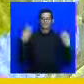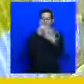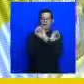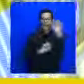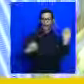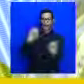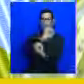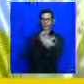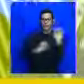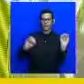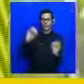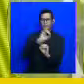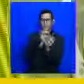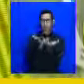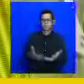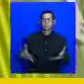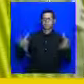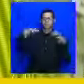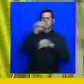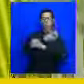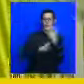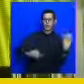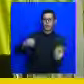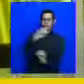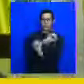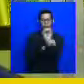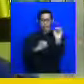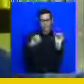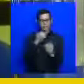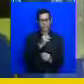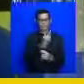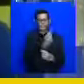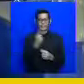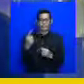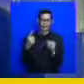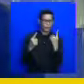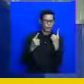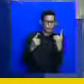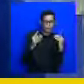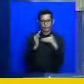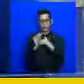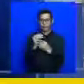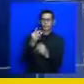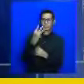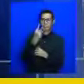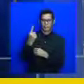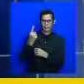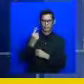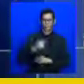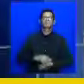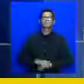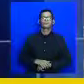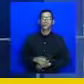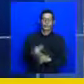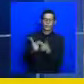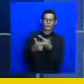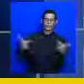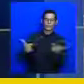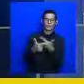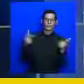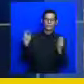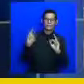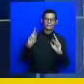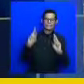Valendo! Globo carregado, embaralhando 31 bolas numeradas de 01 a 31. Vem